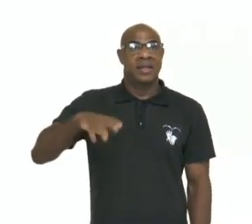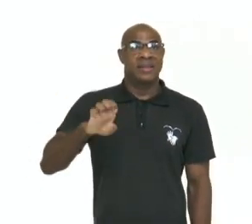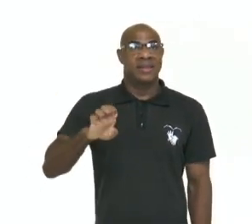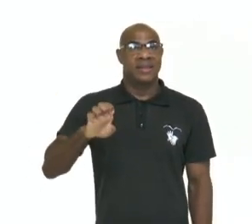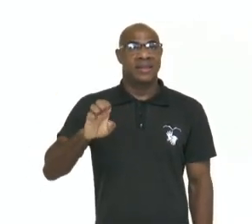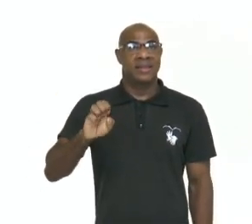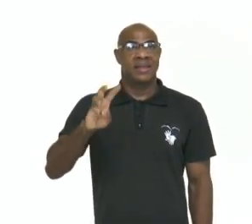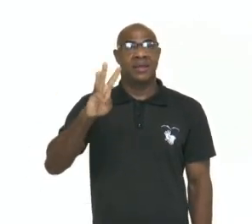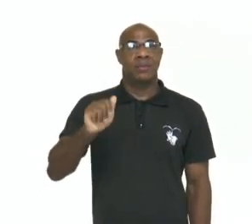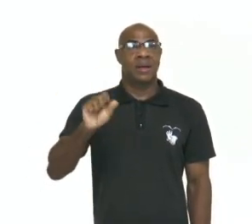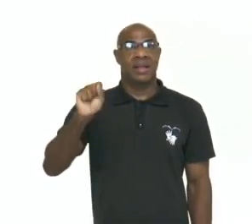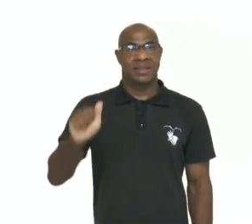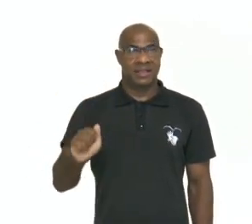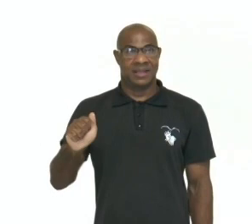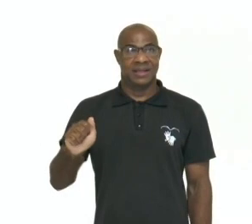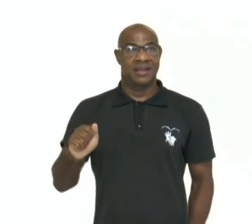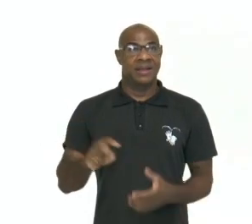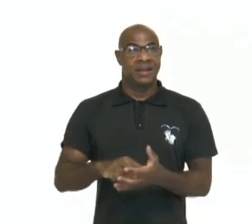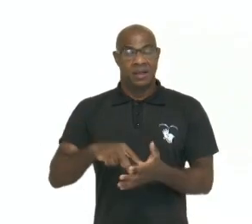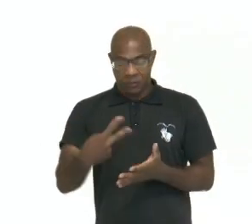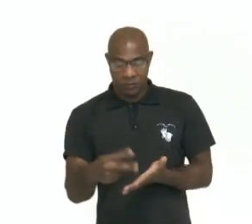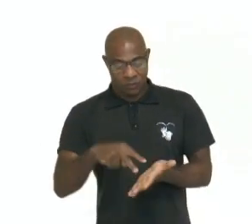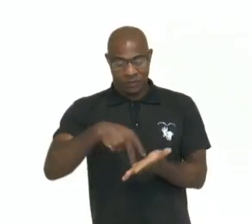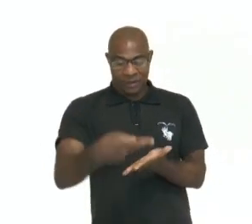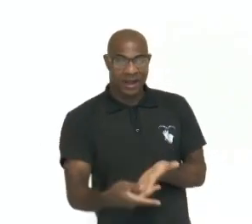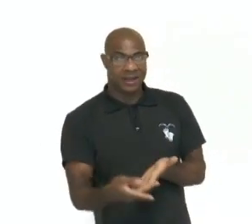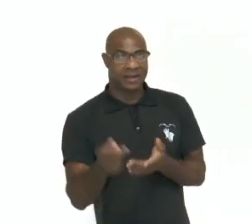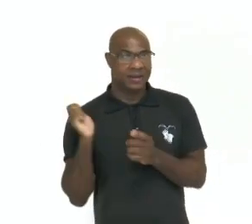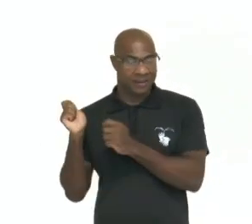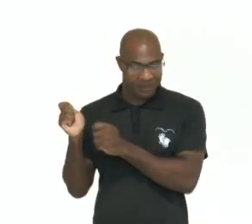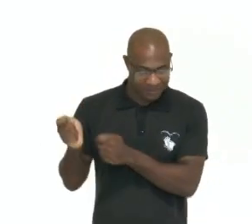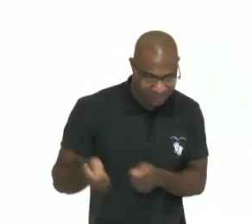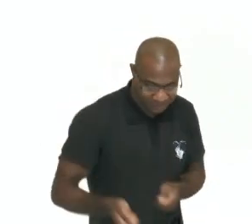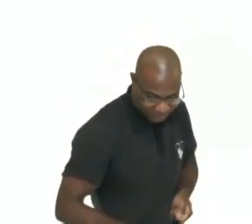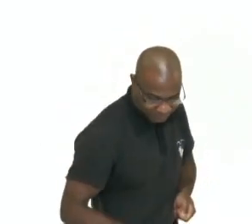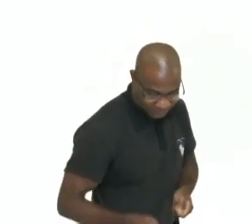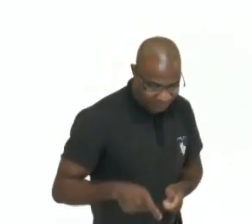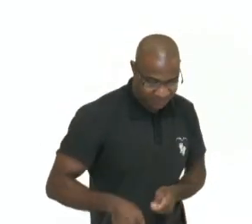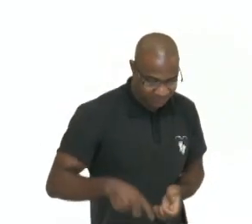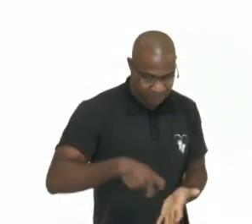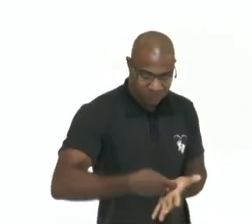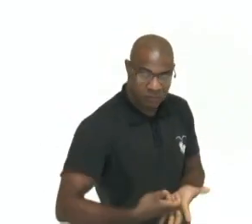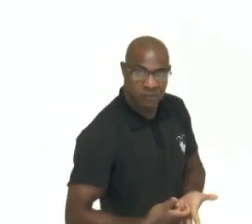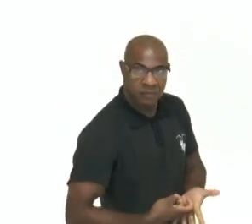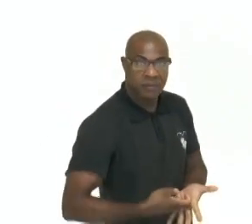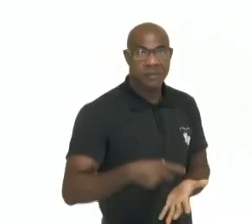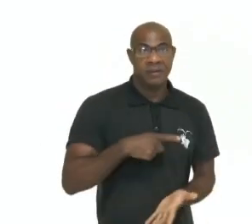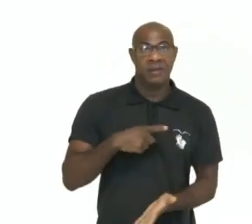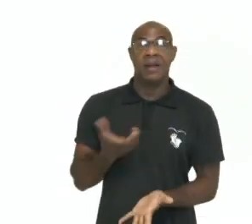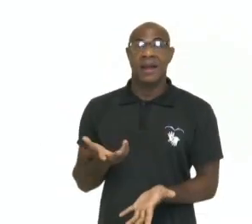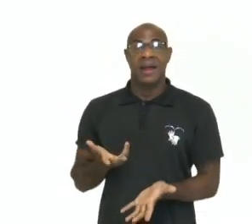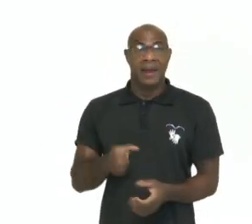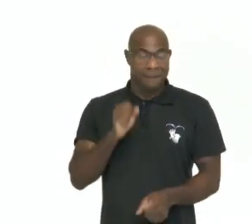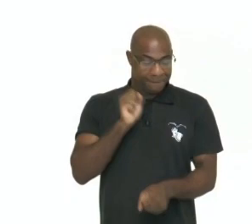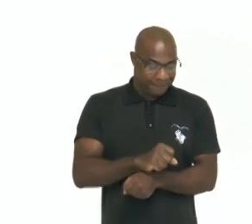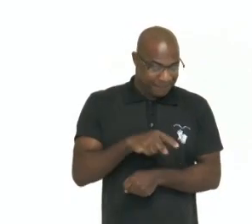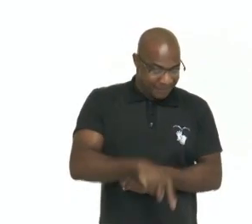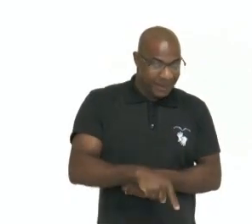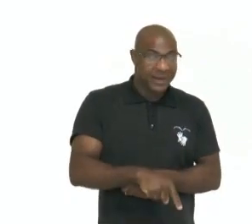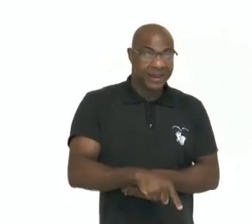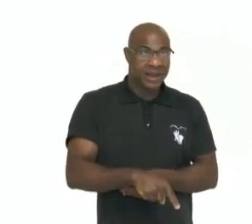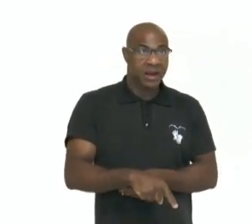de caracterizar o combate, como a imagem está mostrando, né? No chão, no qual o objetivo é imobilizar o oponente